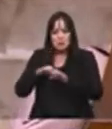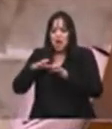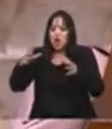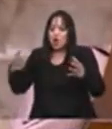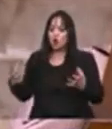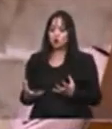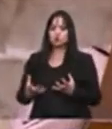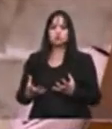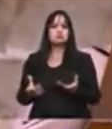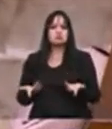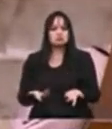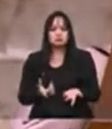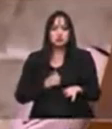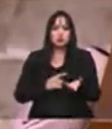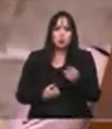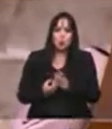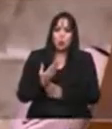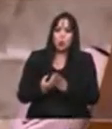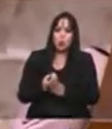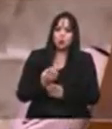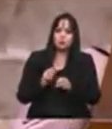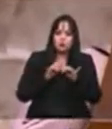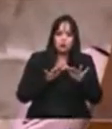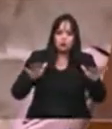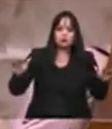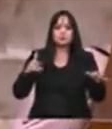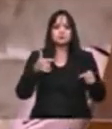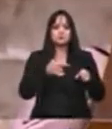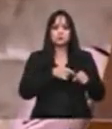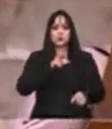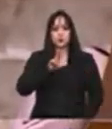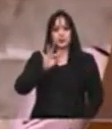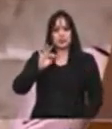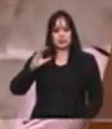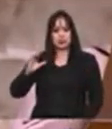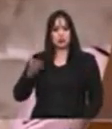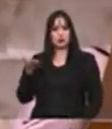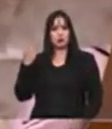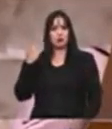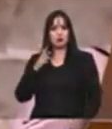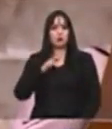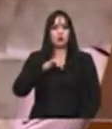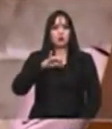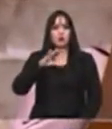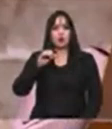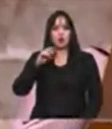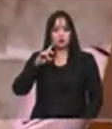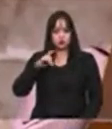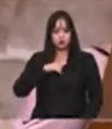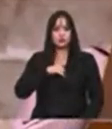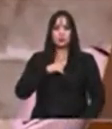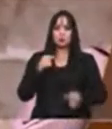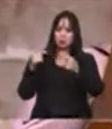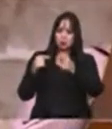de obras de construção de bases de distribuição de combustível para o TC, desde que Ricardo concordasse em